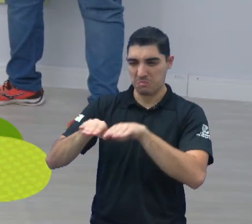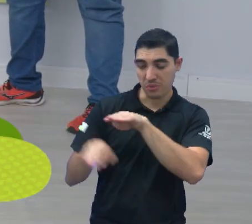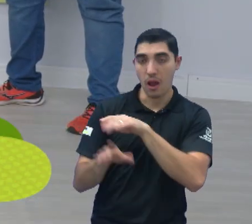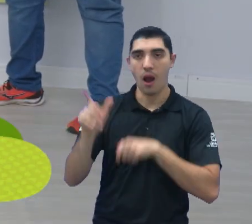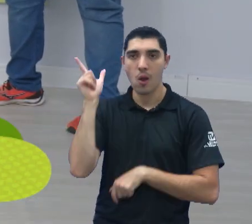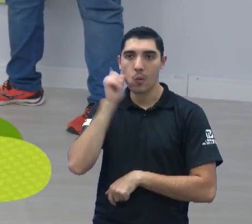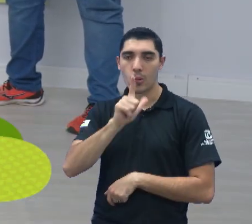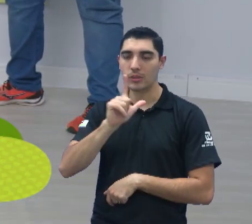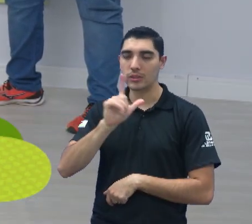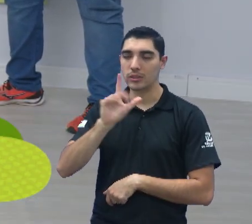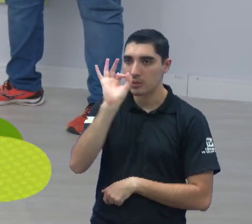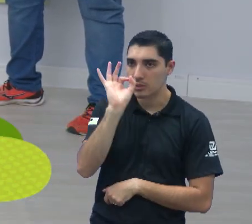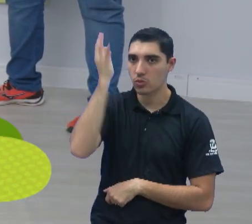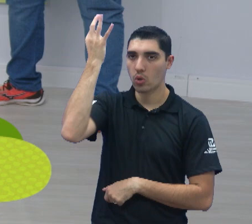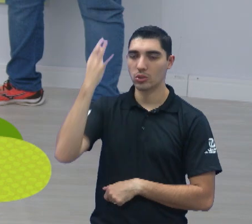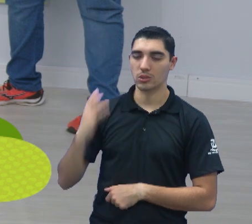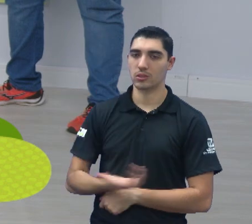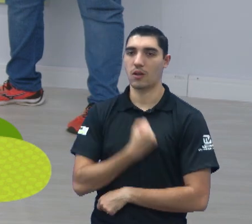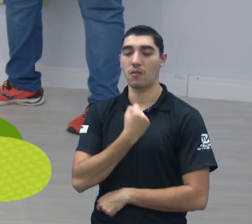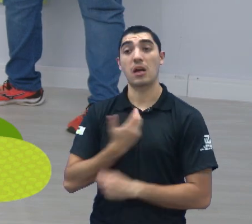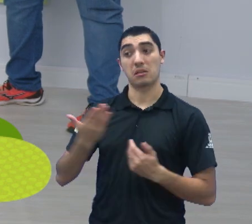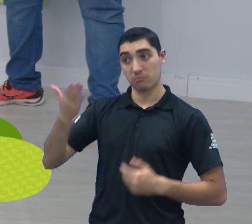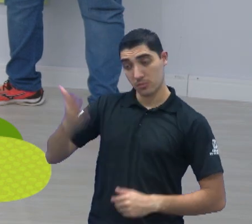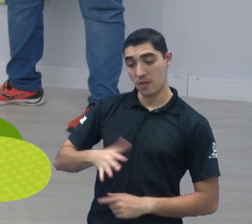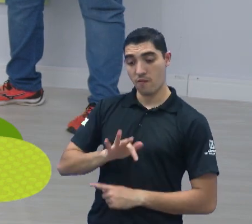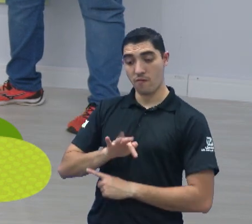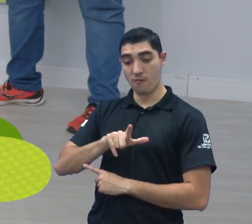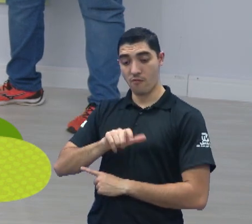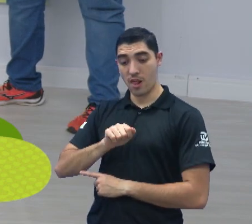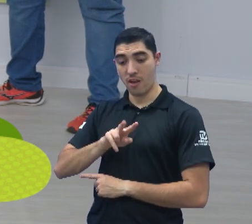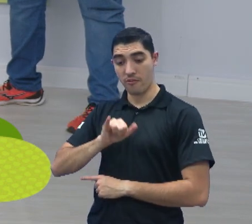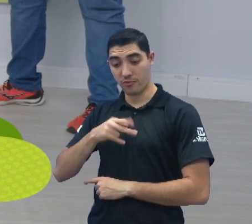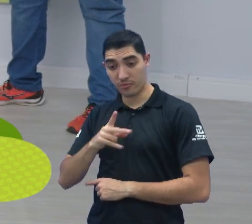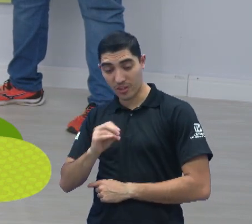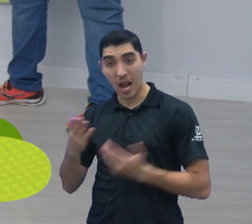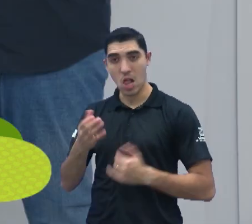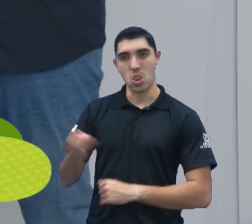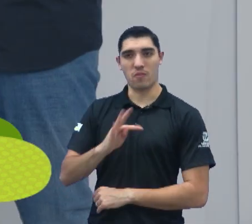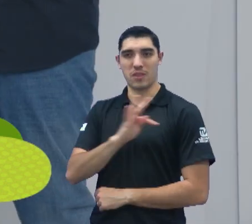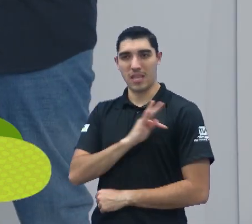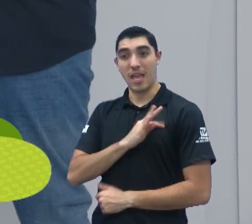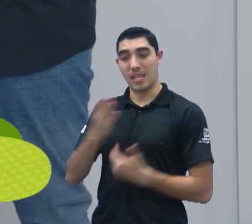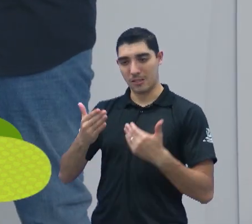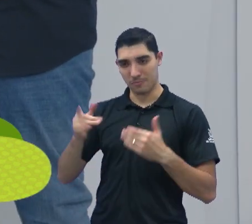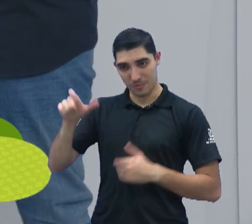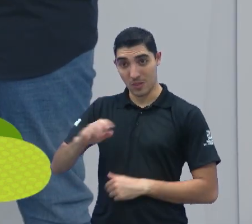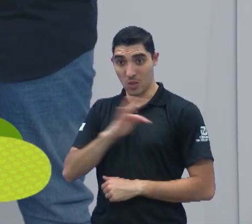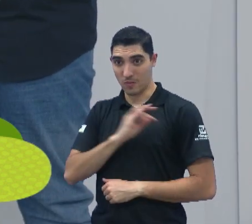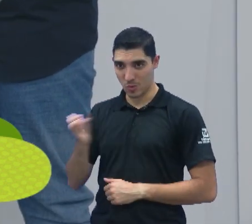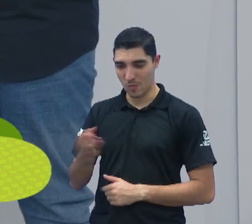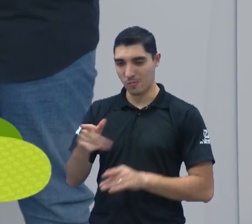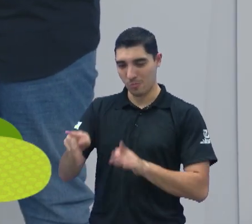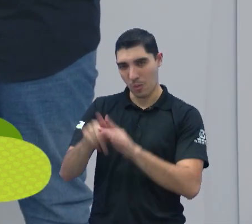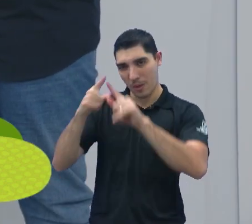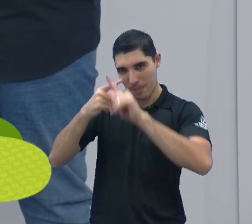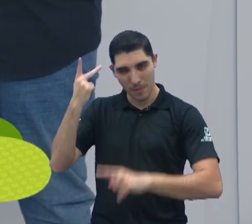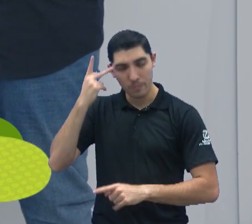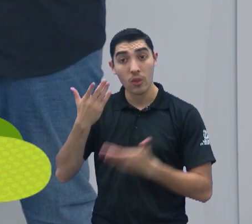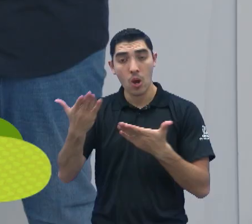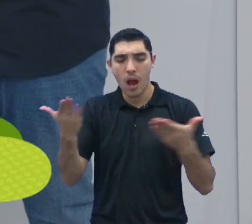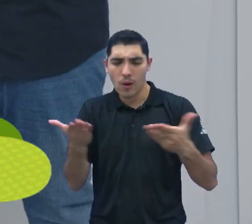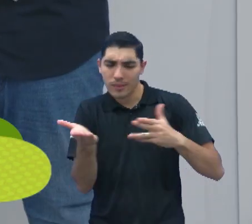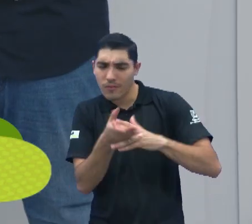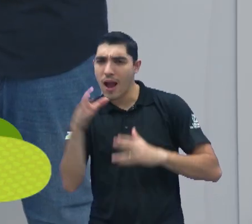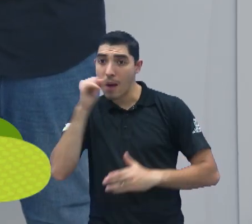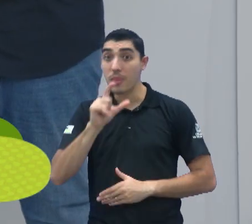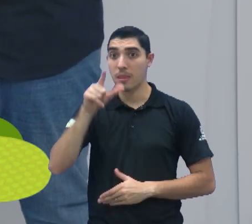de vez a comissão técnica do São José, vai dirigir o São José no Paulista. Vamos fazer o seguinte, a gente vai para um rápido intervalo, na volta tem mais